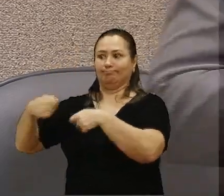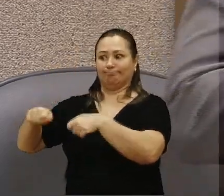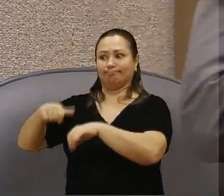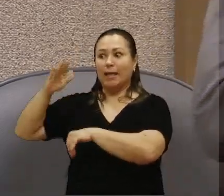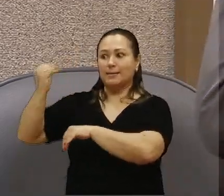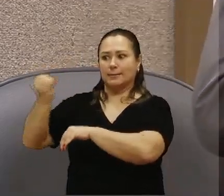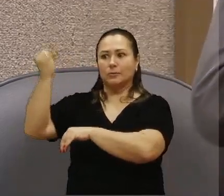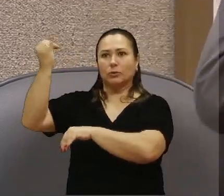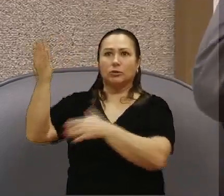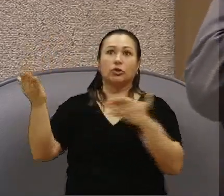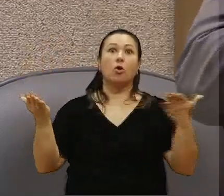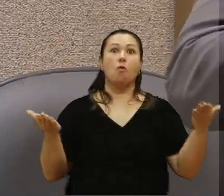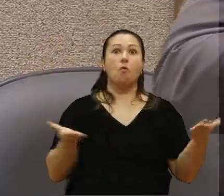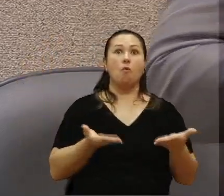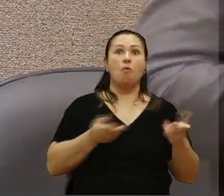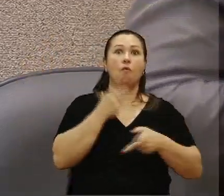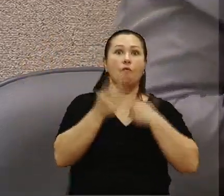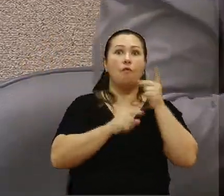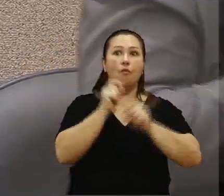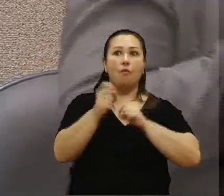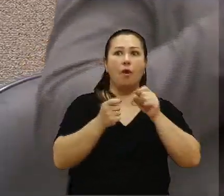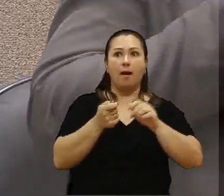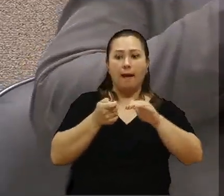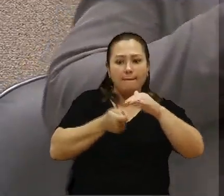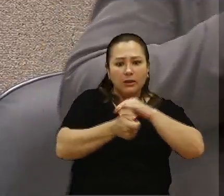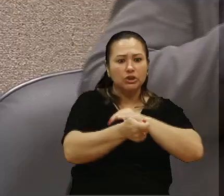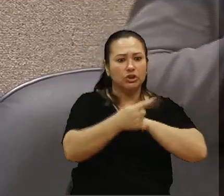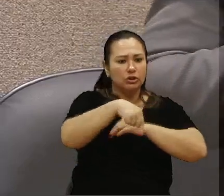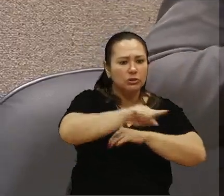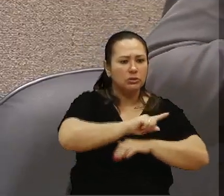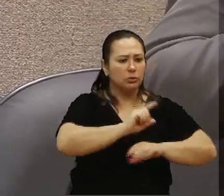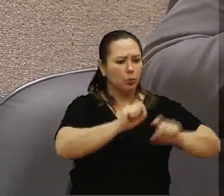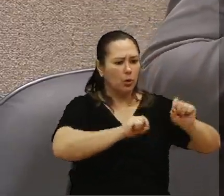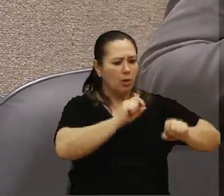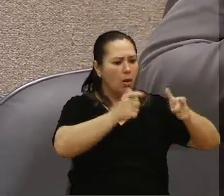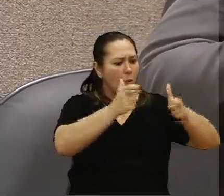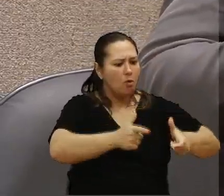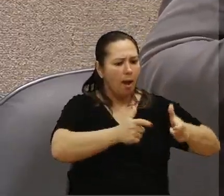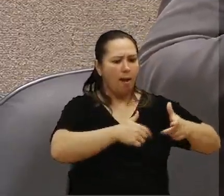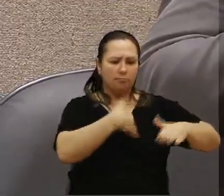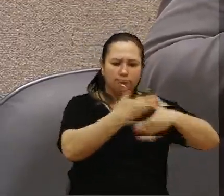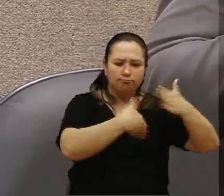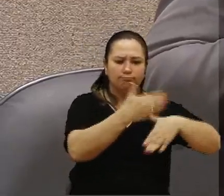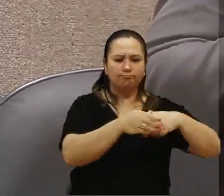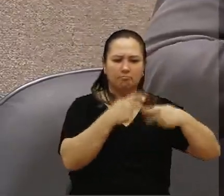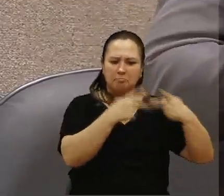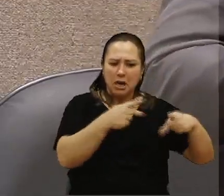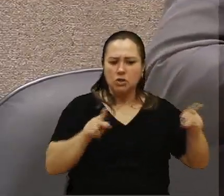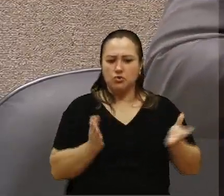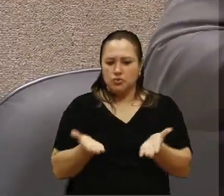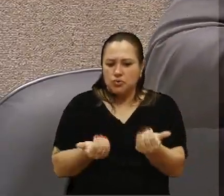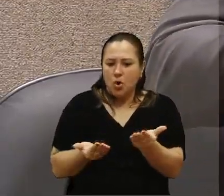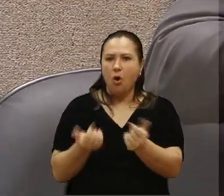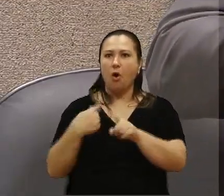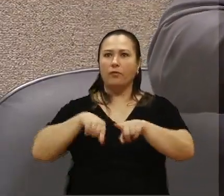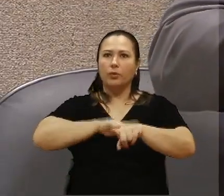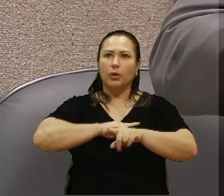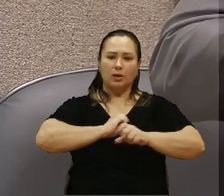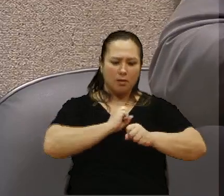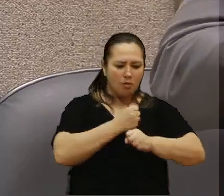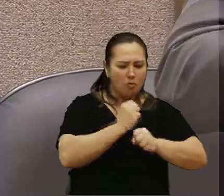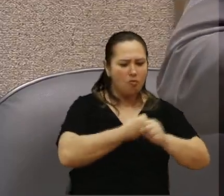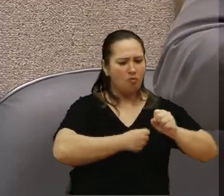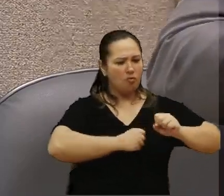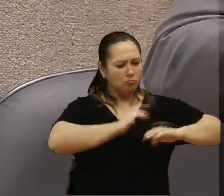Quando eu digo hoje que investir em centro de formação jovem, investir em construções onde o jovem